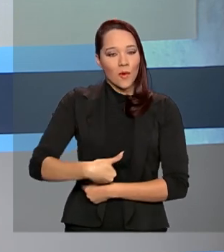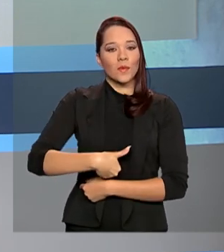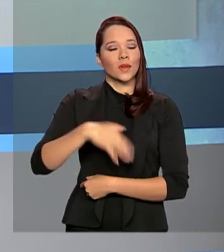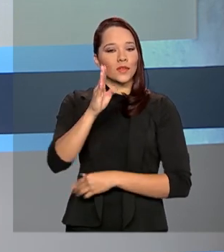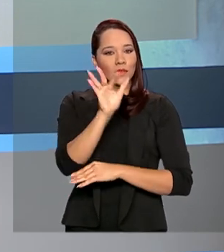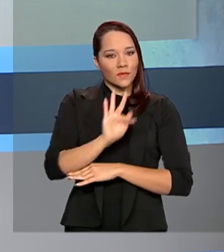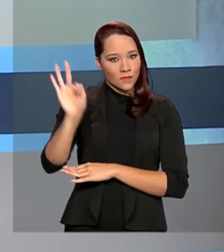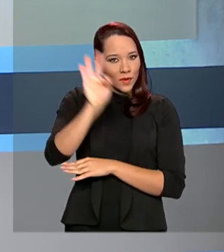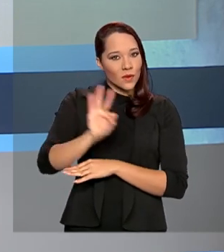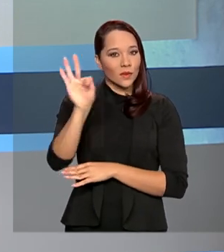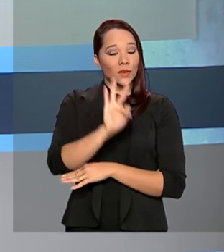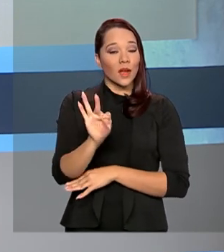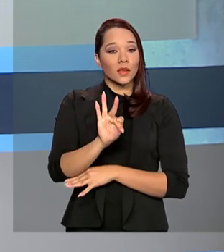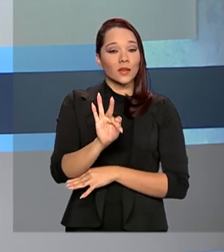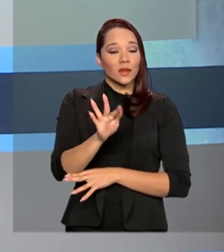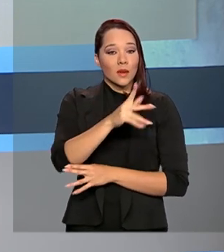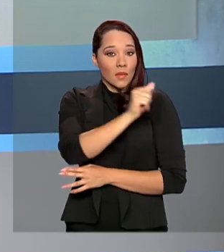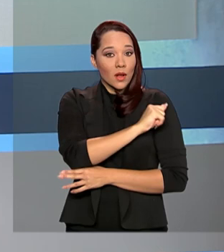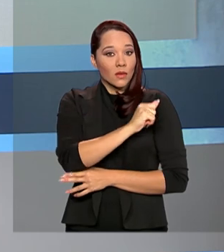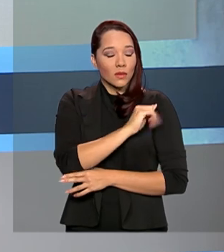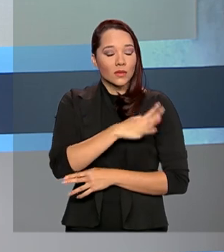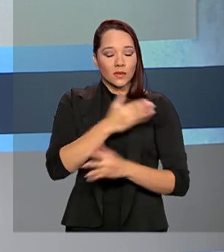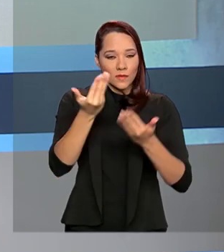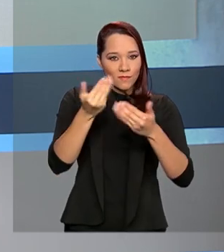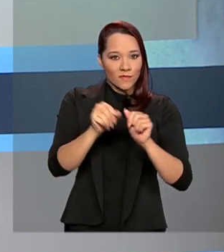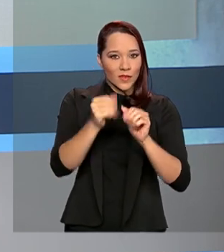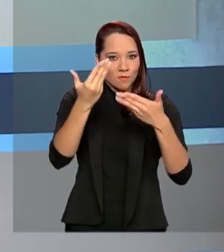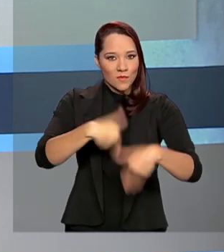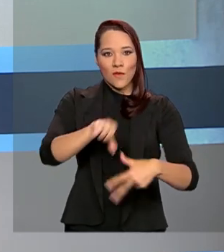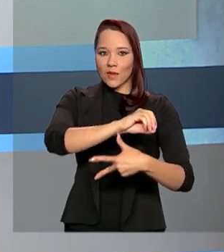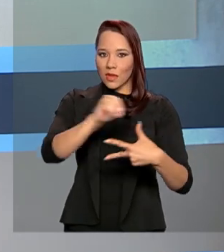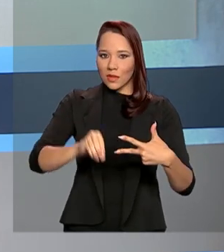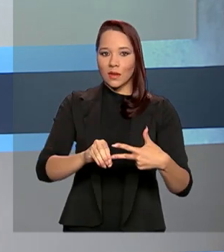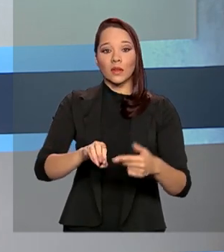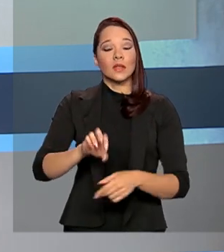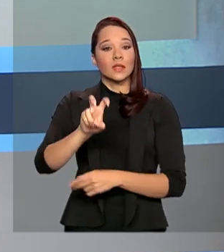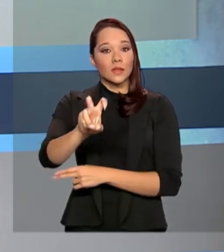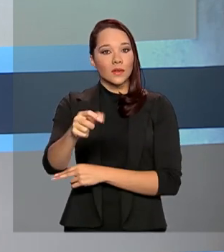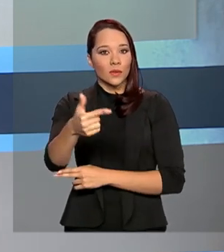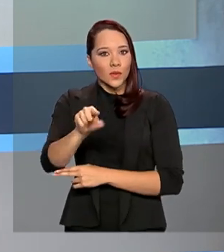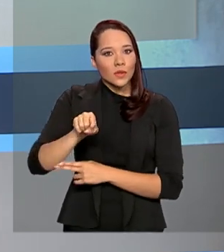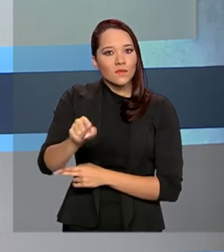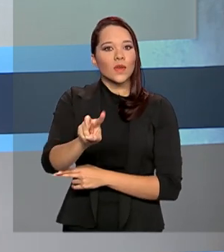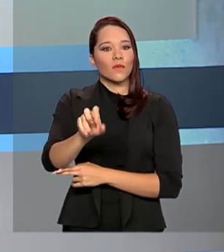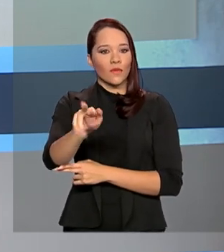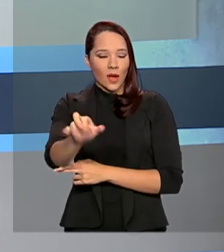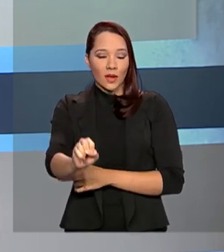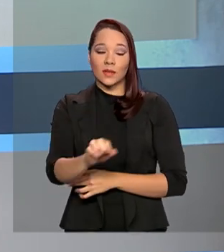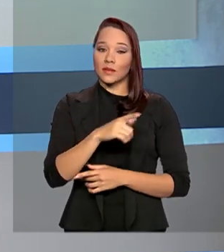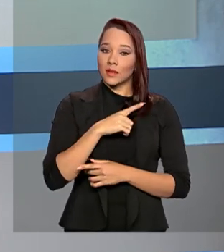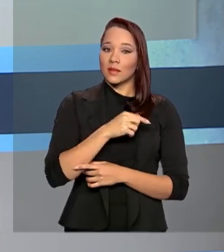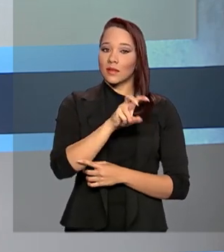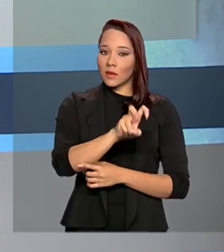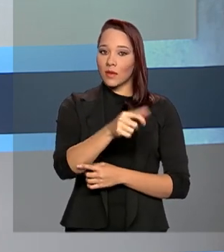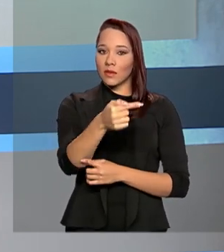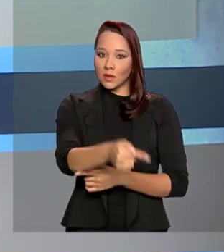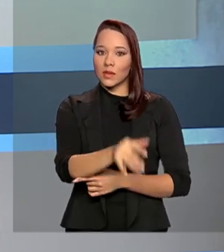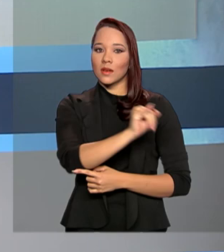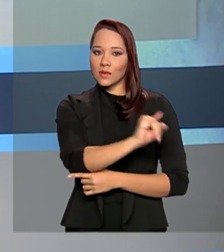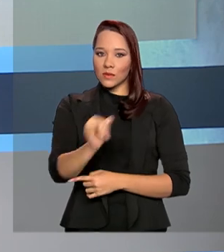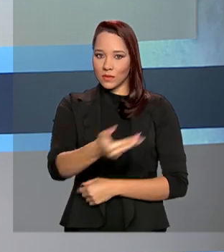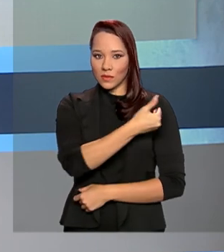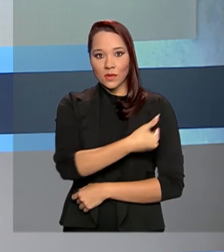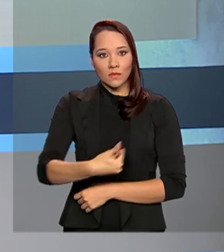de ensino superior para candidatos participantes do enem são 52 mil vagas em 57 em